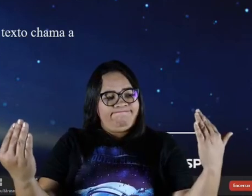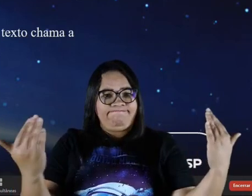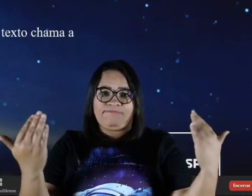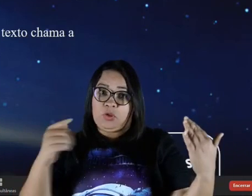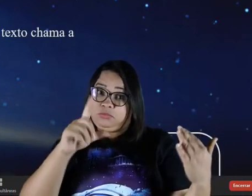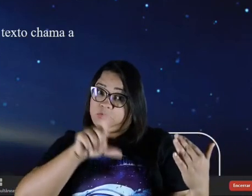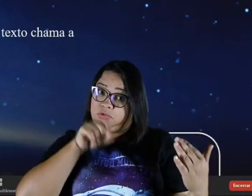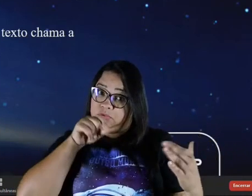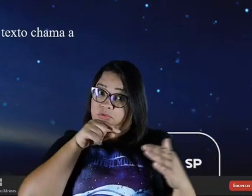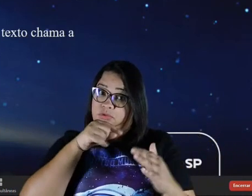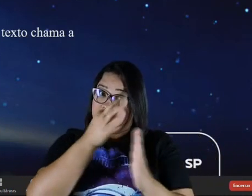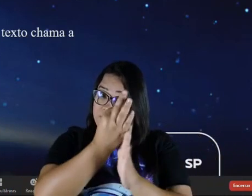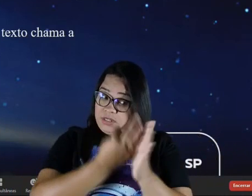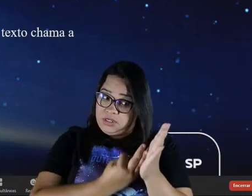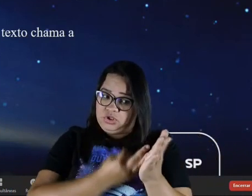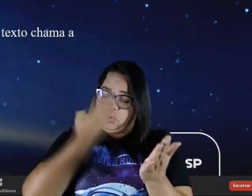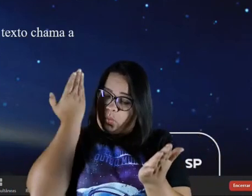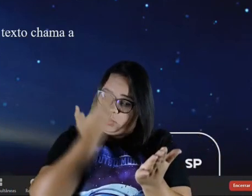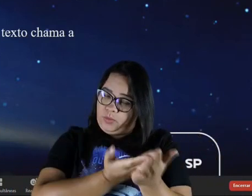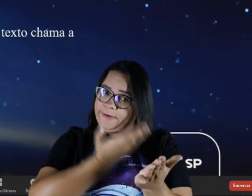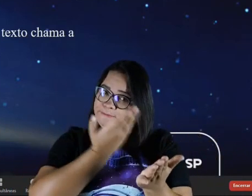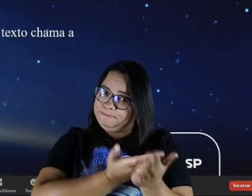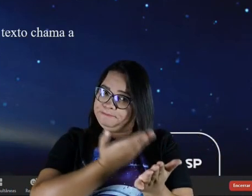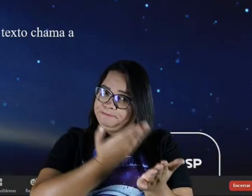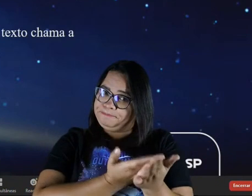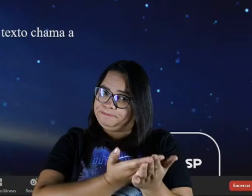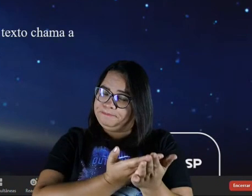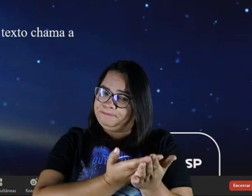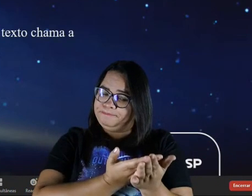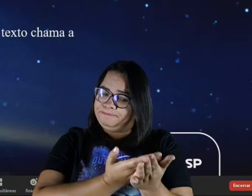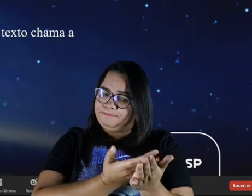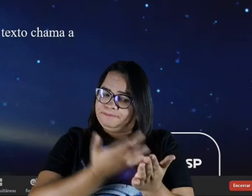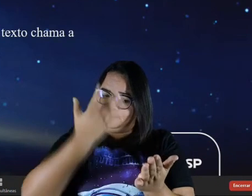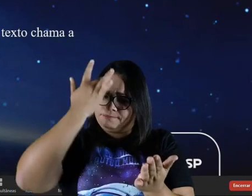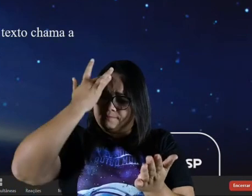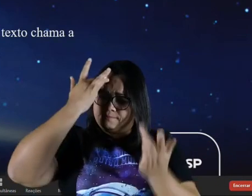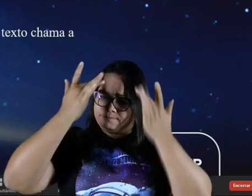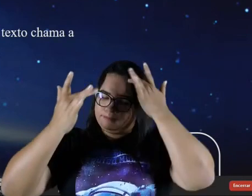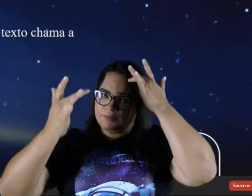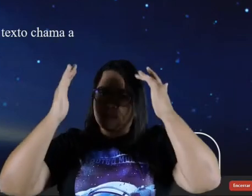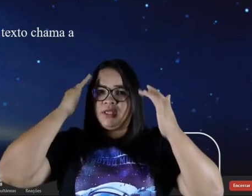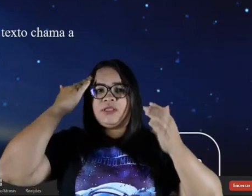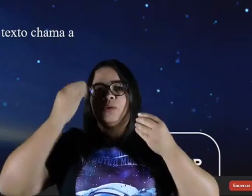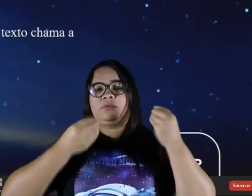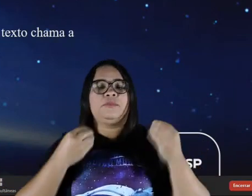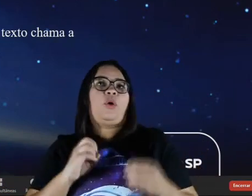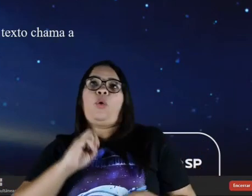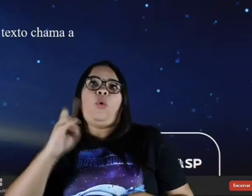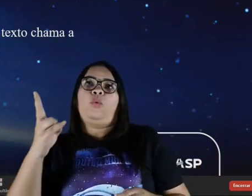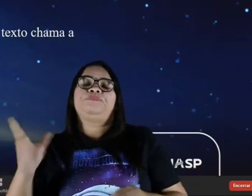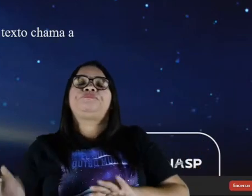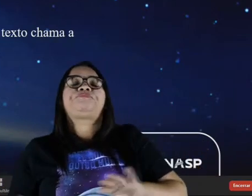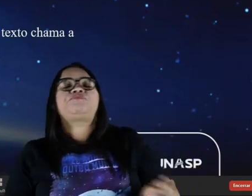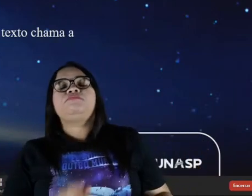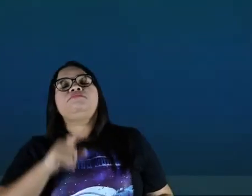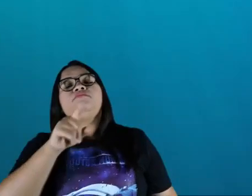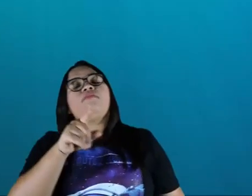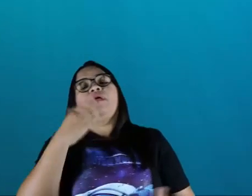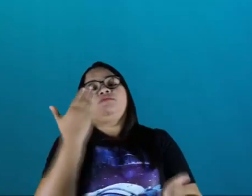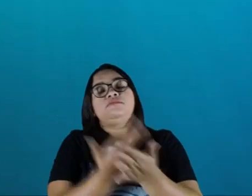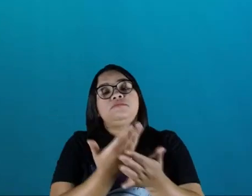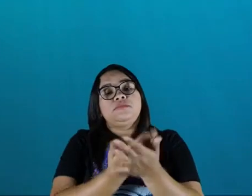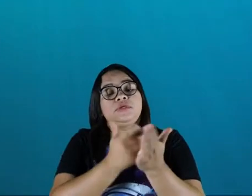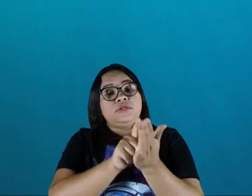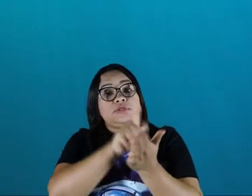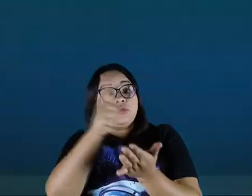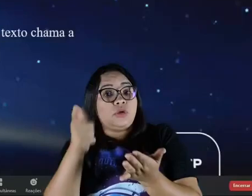essa passagem. Eu quero estudar isso aqui, eu quero entender isso aqui. A escolha do texto também pode vir de uma leitura casual. Você está fazendo o seu ano bíblico, ou estudando a lição